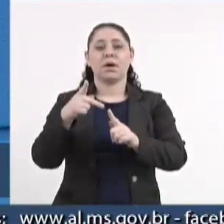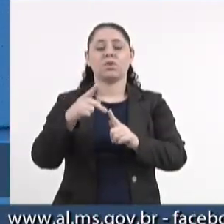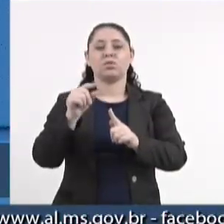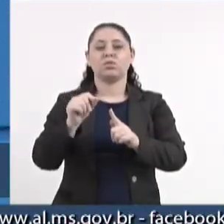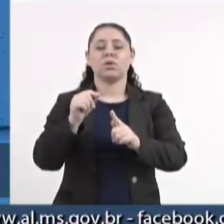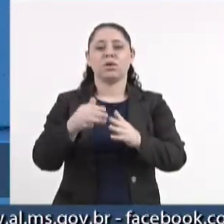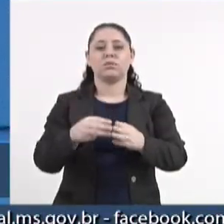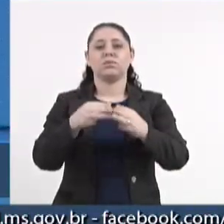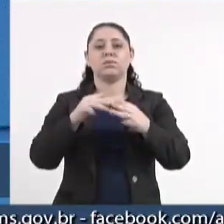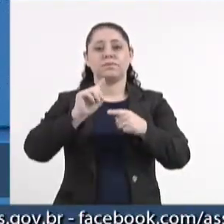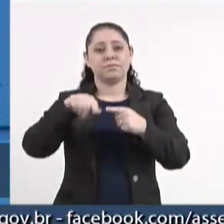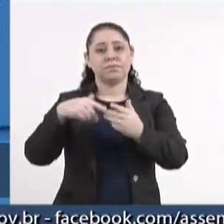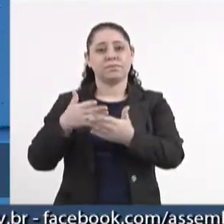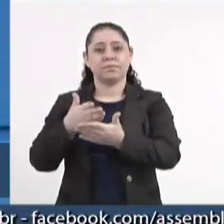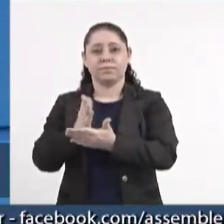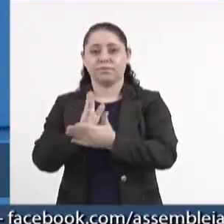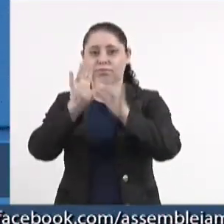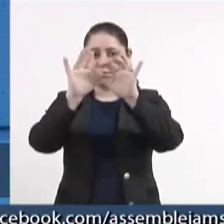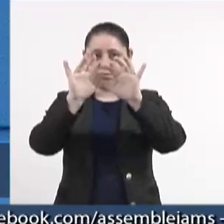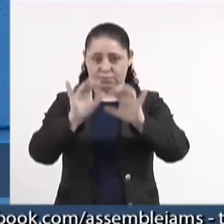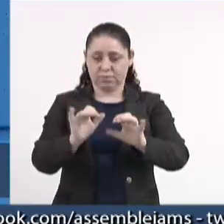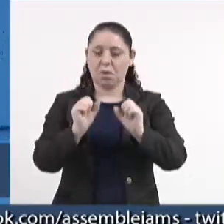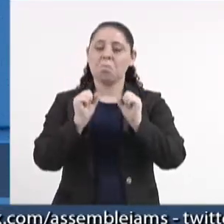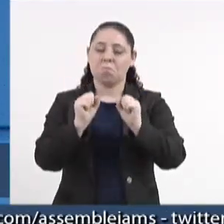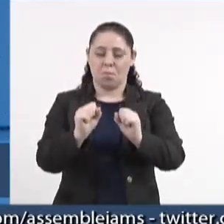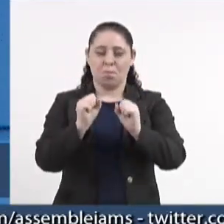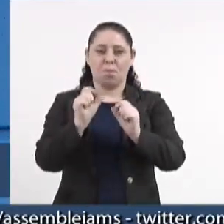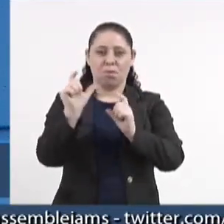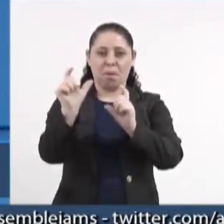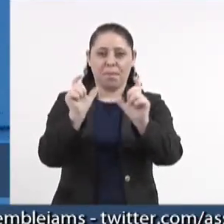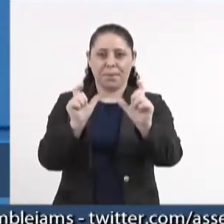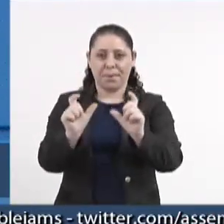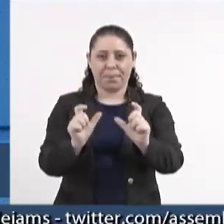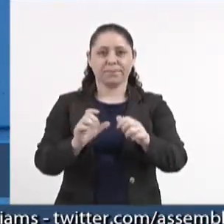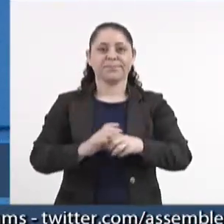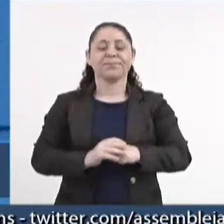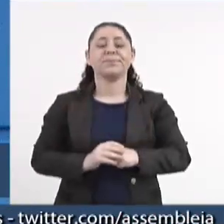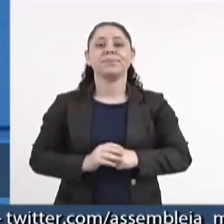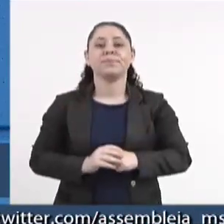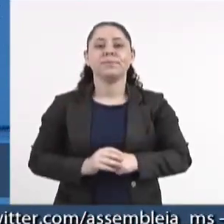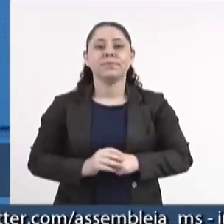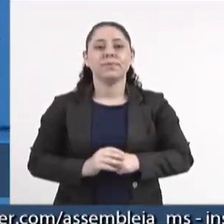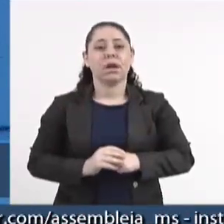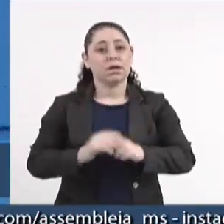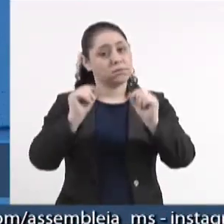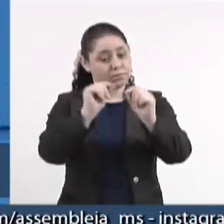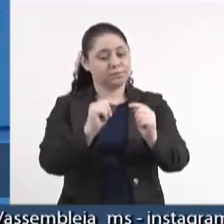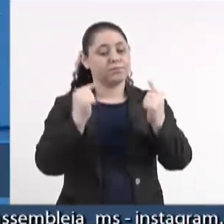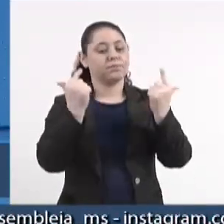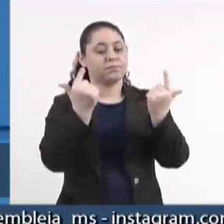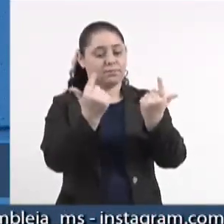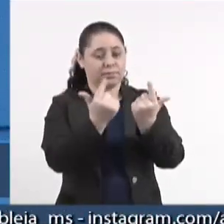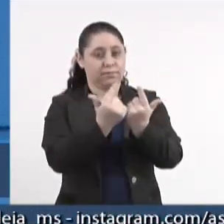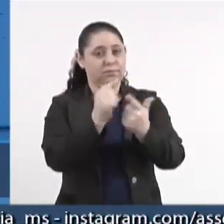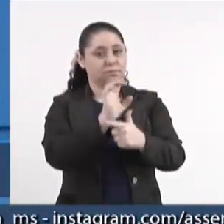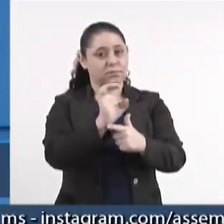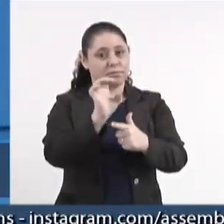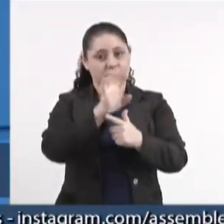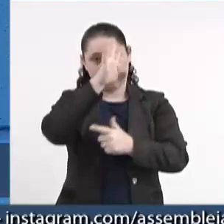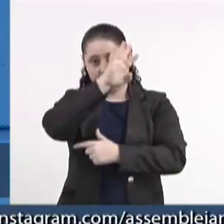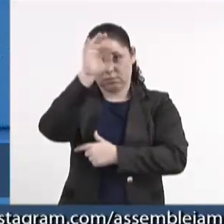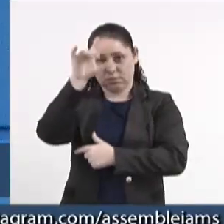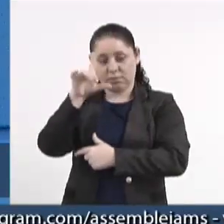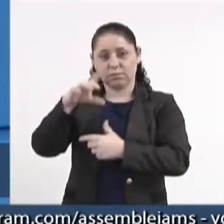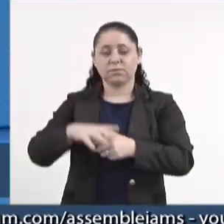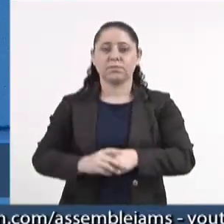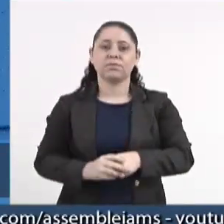moção, após aprovada, poderá ser redigida da seguinte maneira: a Assembleia Legislativa do Estado do Mato